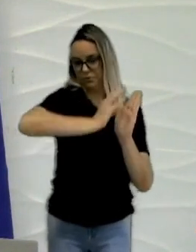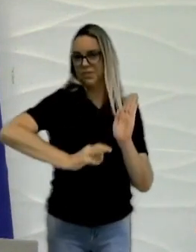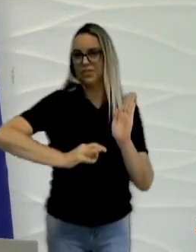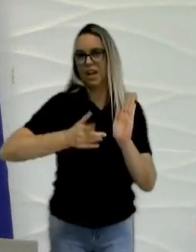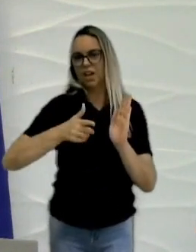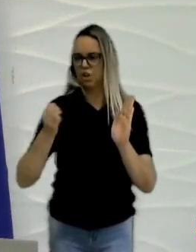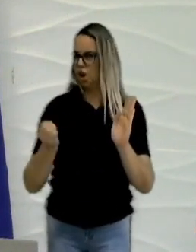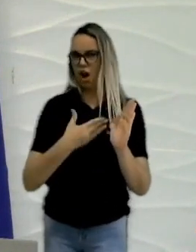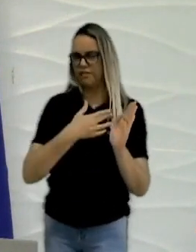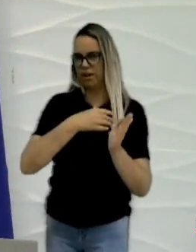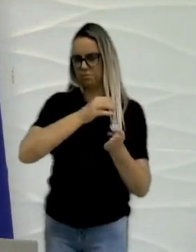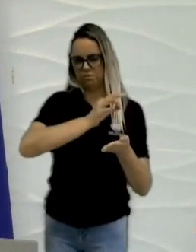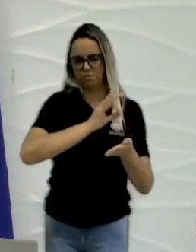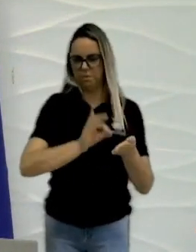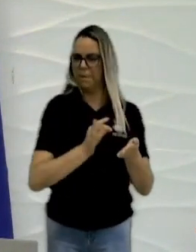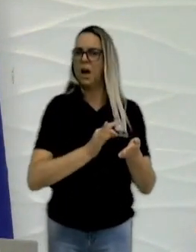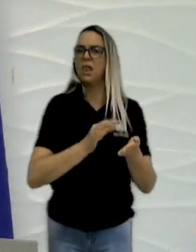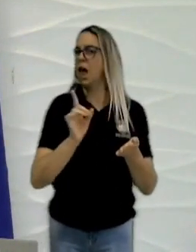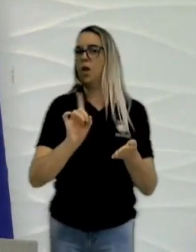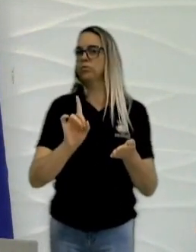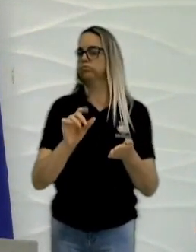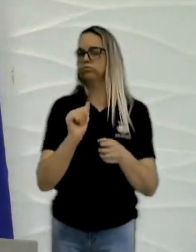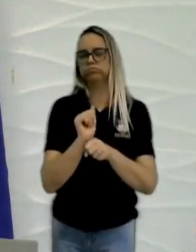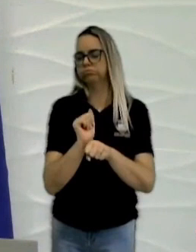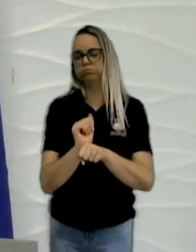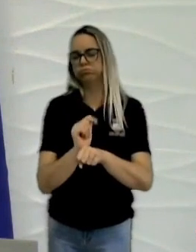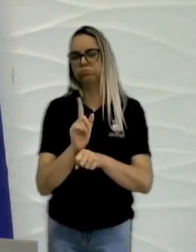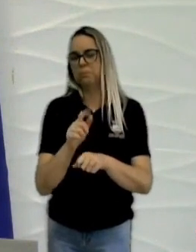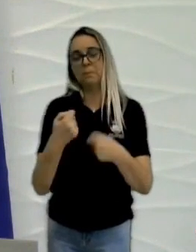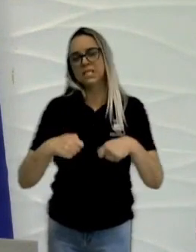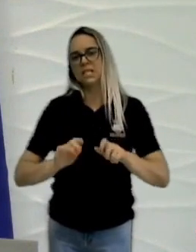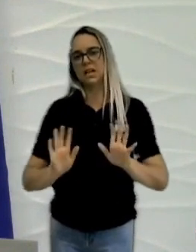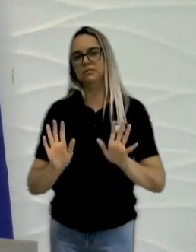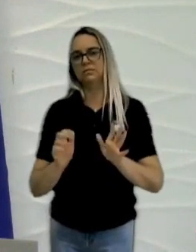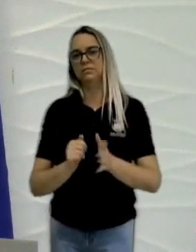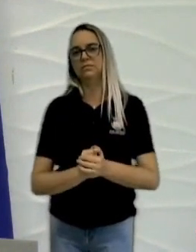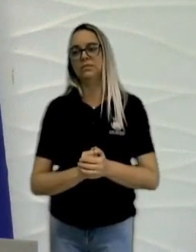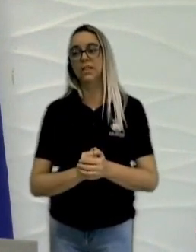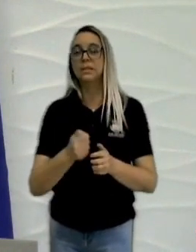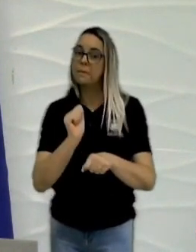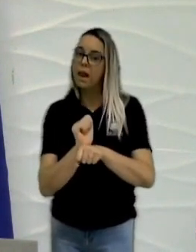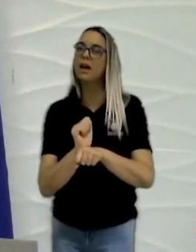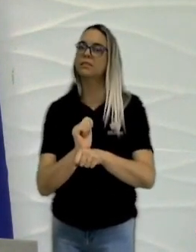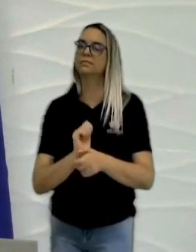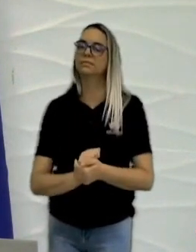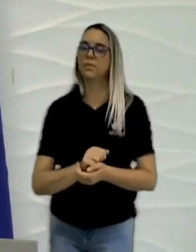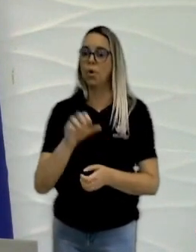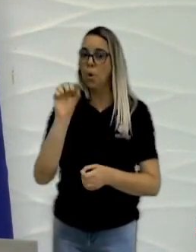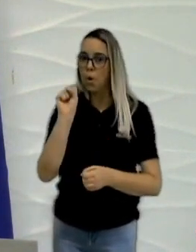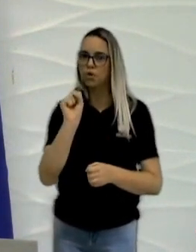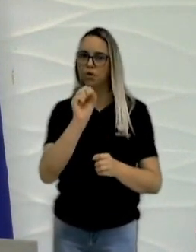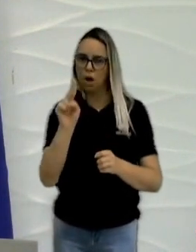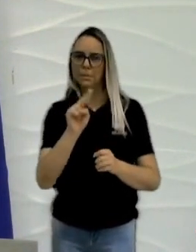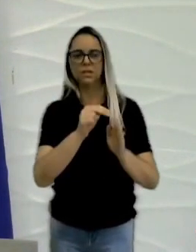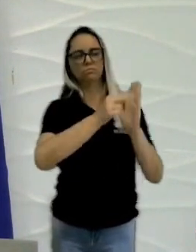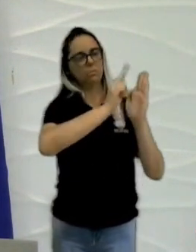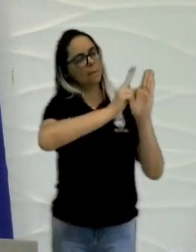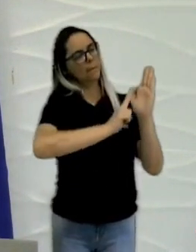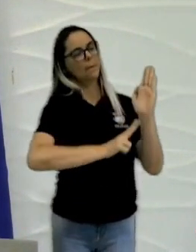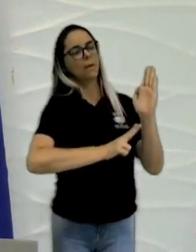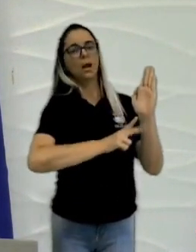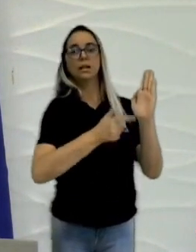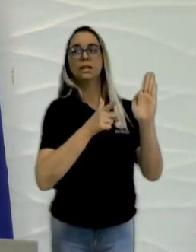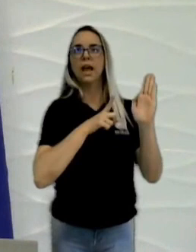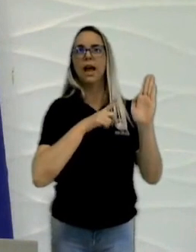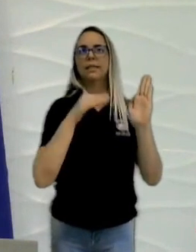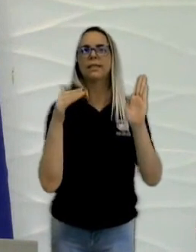uma nova inscrição, vai se aguardar. Esses que foram convocados agora, dessas 8 primeiras listas, tem um prazo